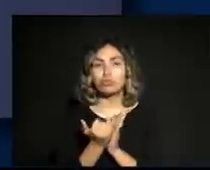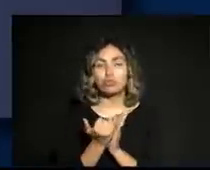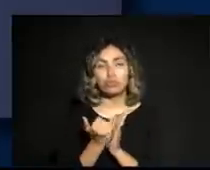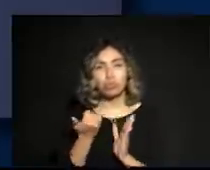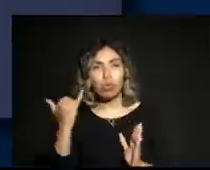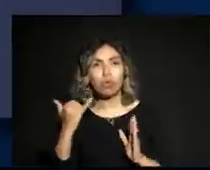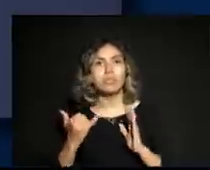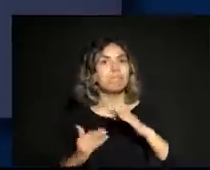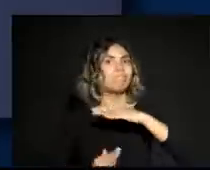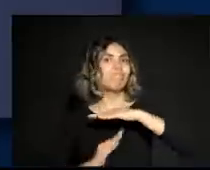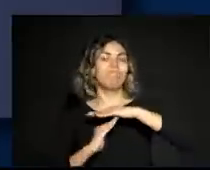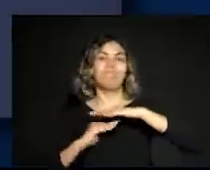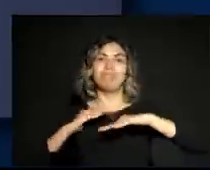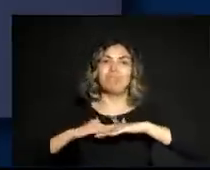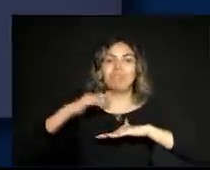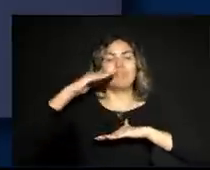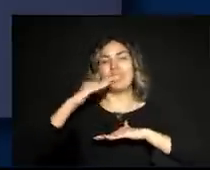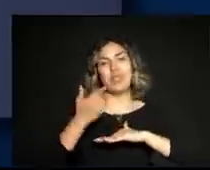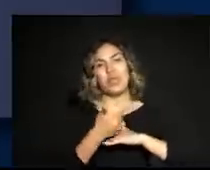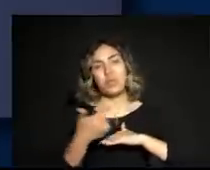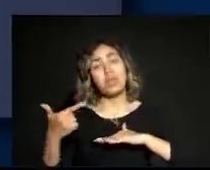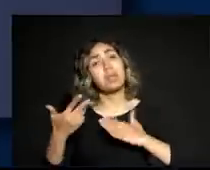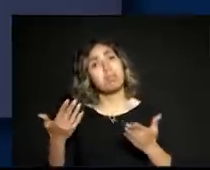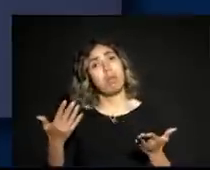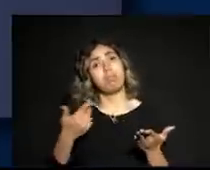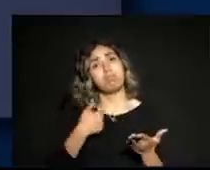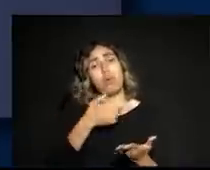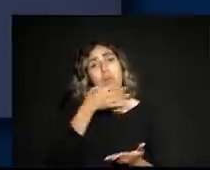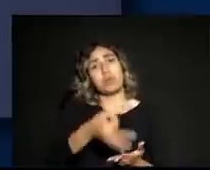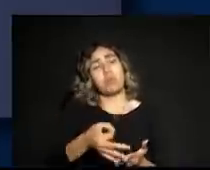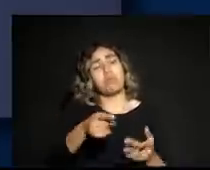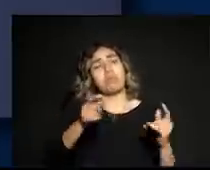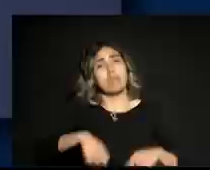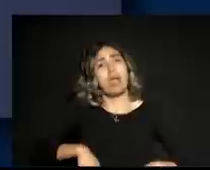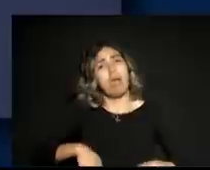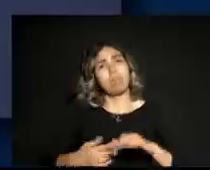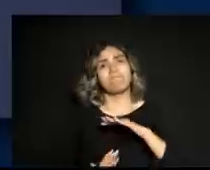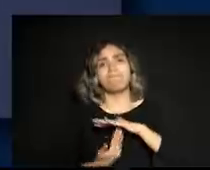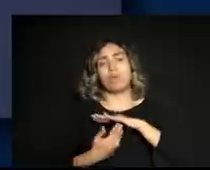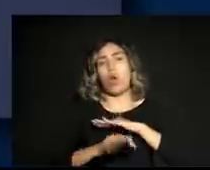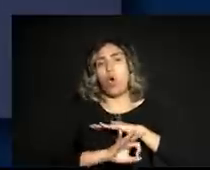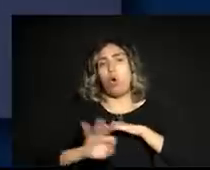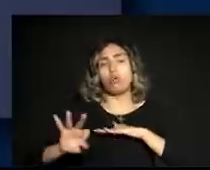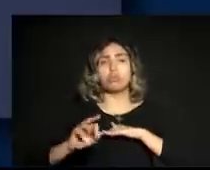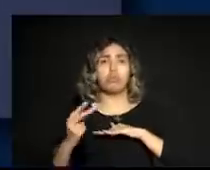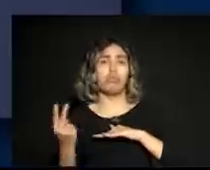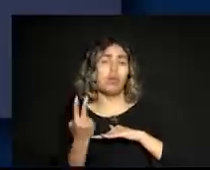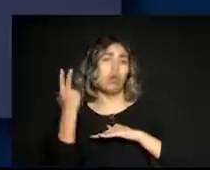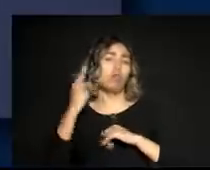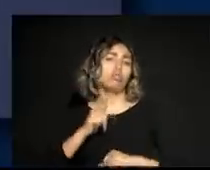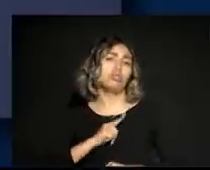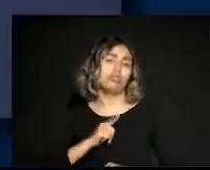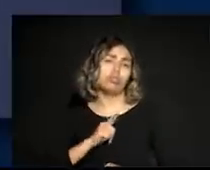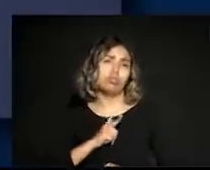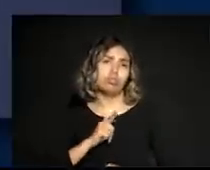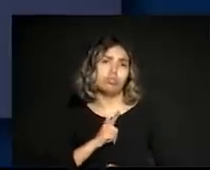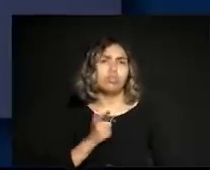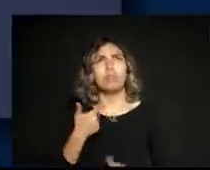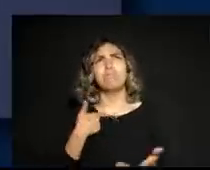parou eu acho que a gente tem um espaço para valorização eu acho que ninguém aqui é é é